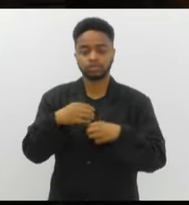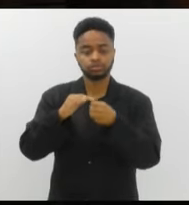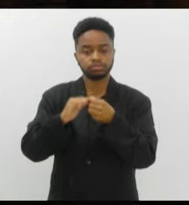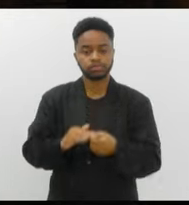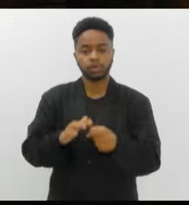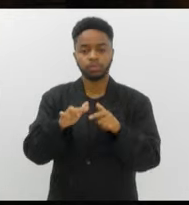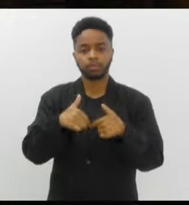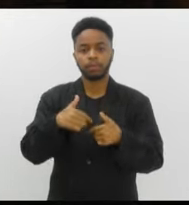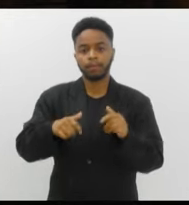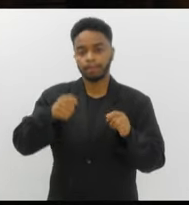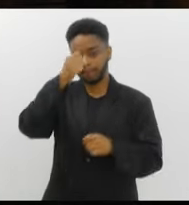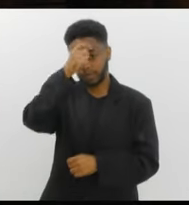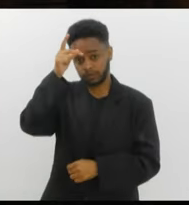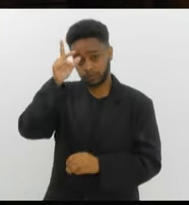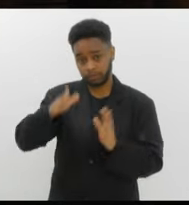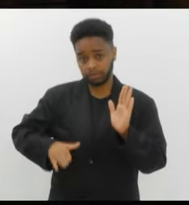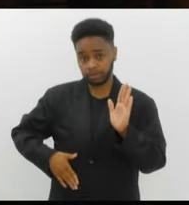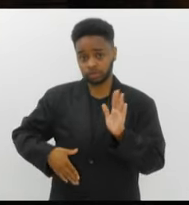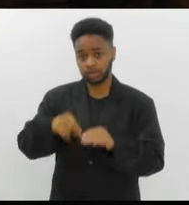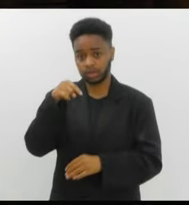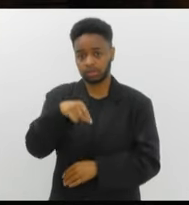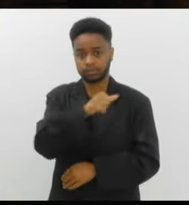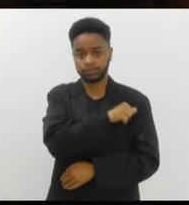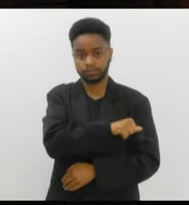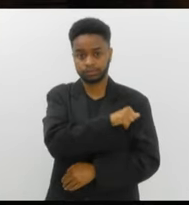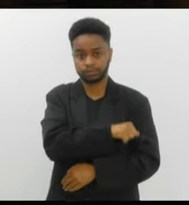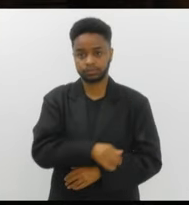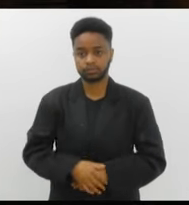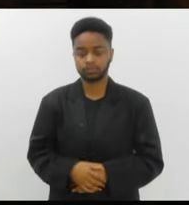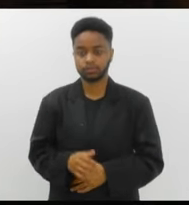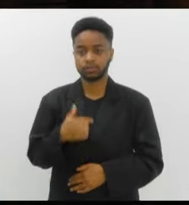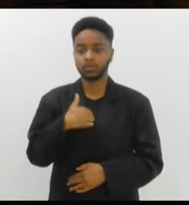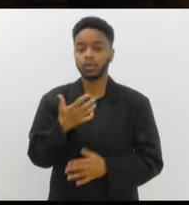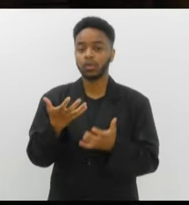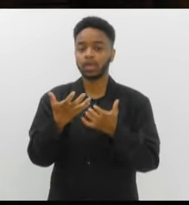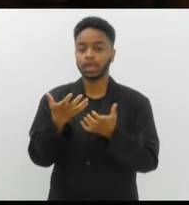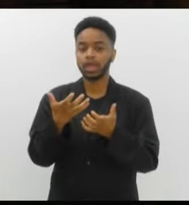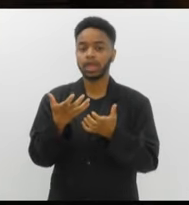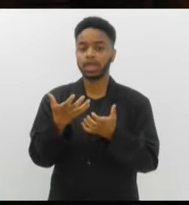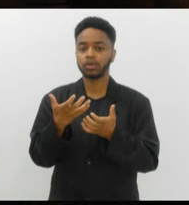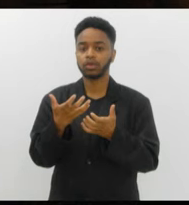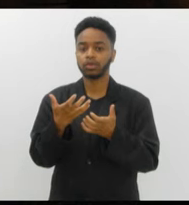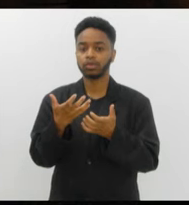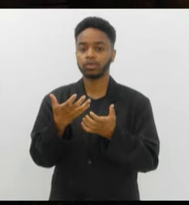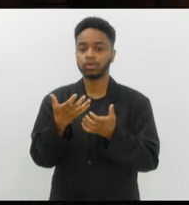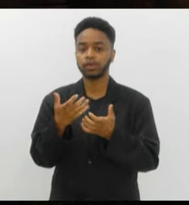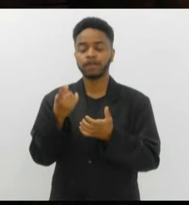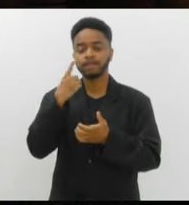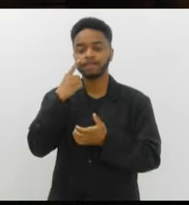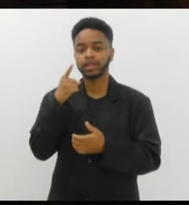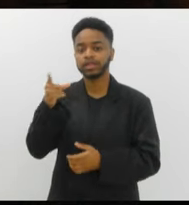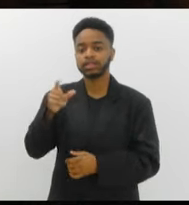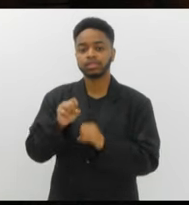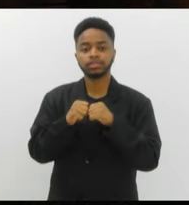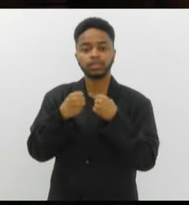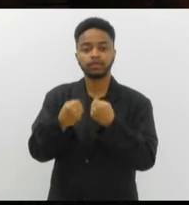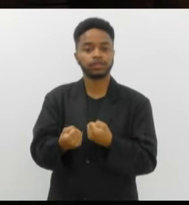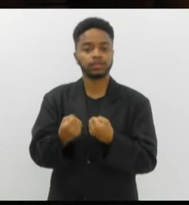prefeito bandido da cidade do Rio de Janeiro. Eu quero vir aqui defender, que ele vim defender, a